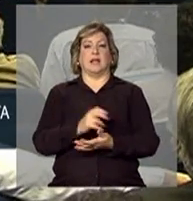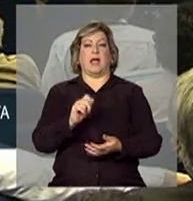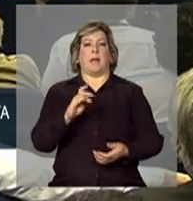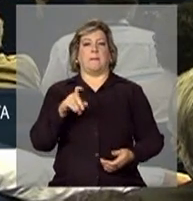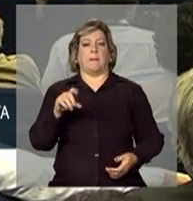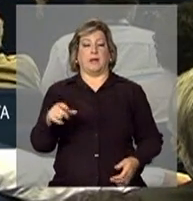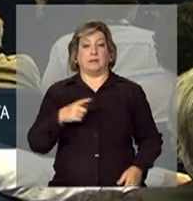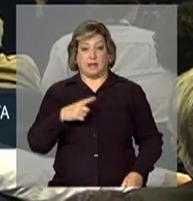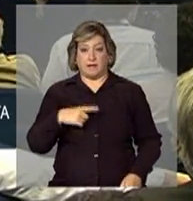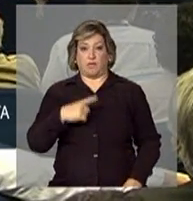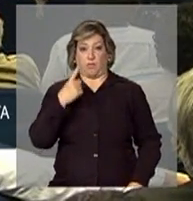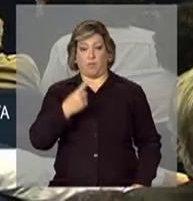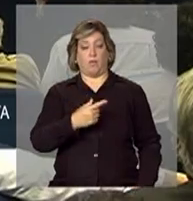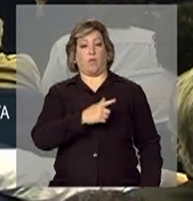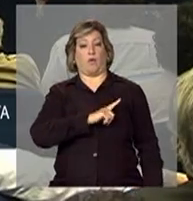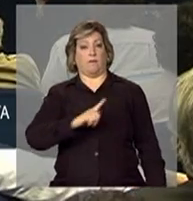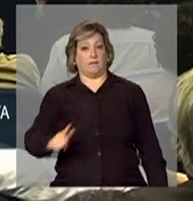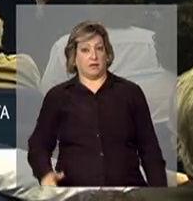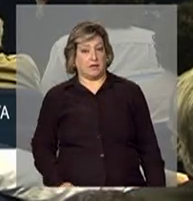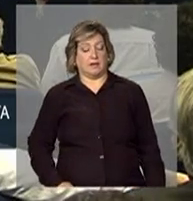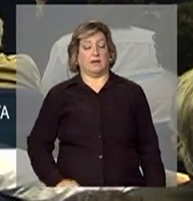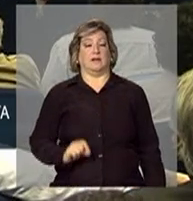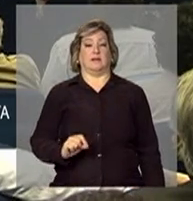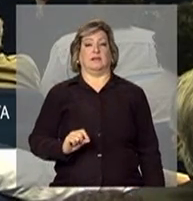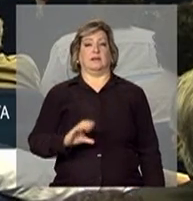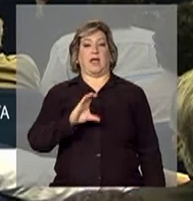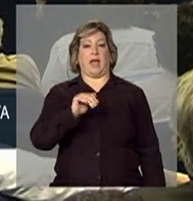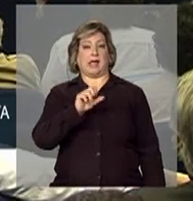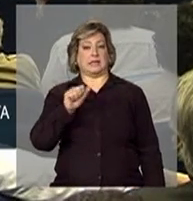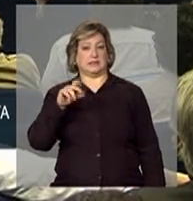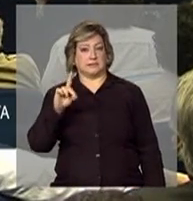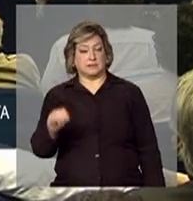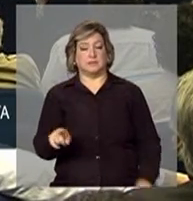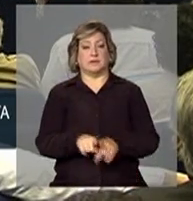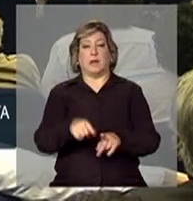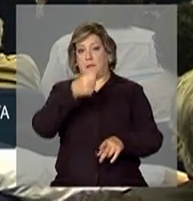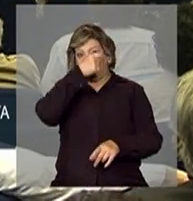governador cassado, um prefeito de capital afastado,